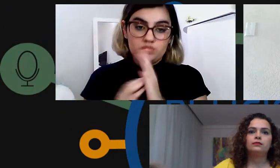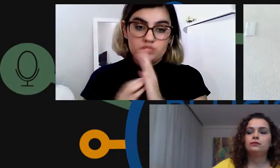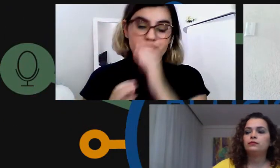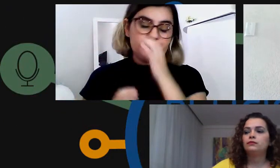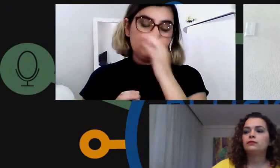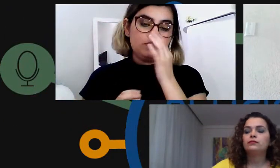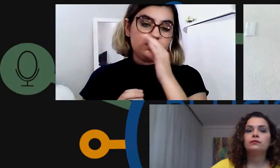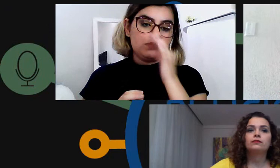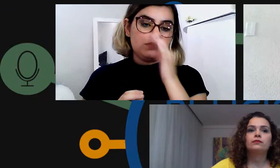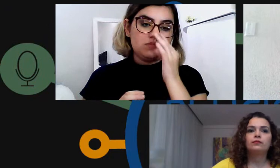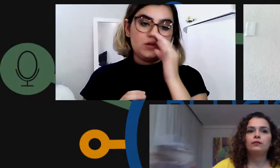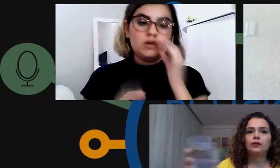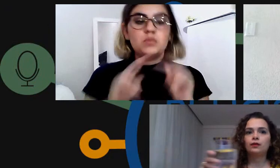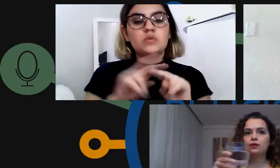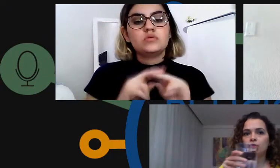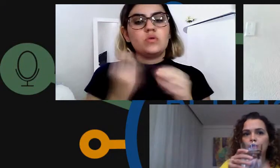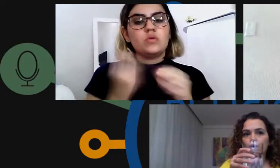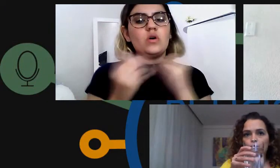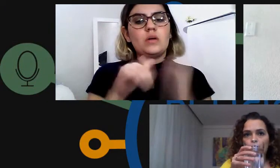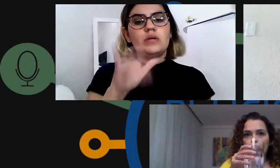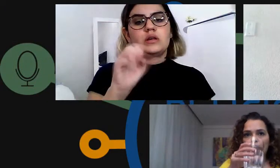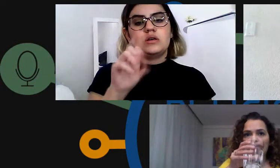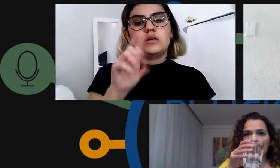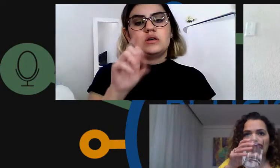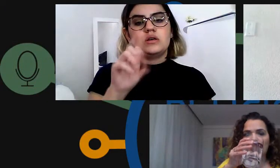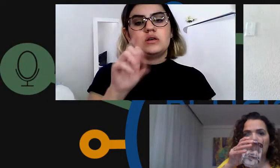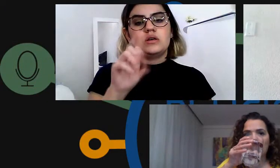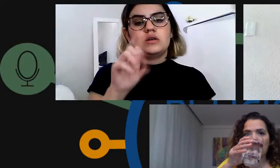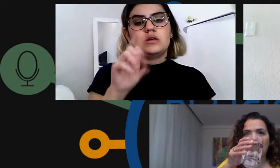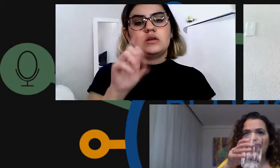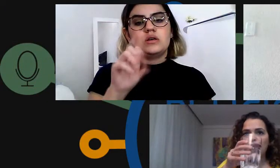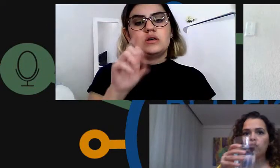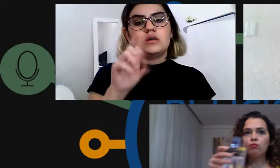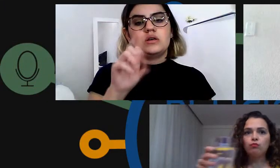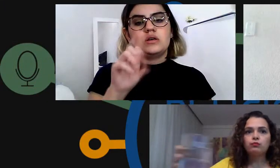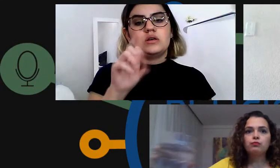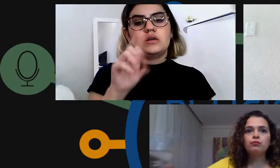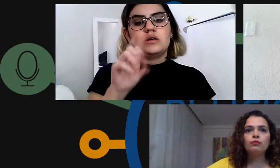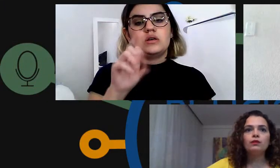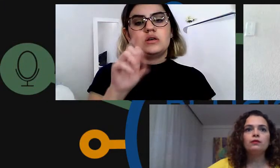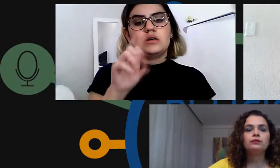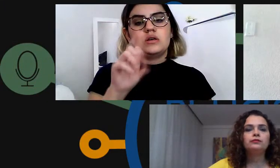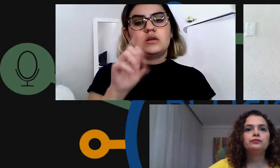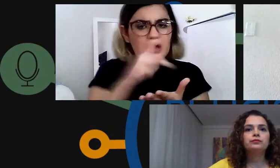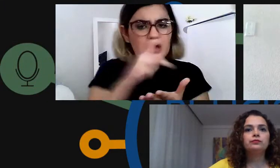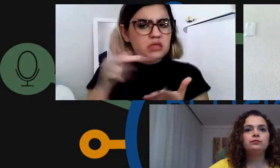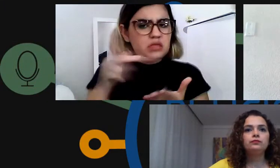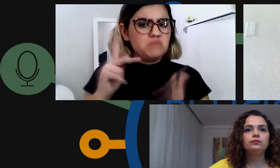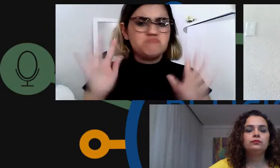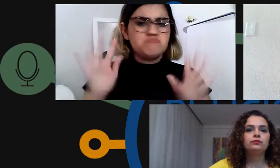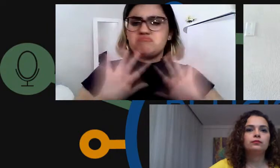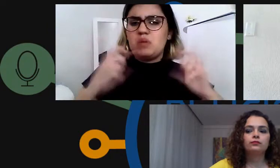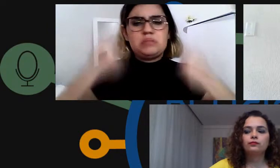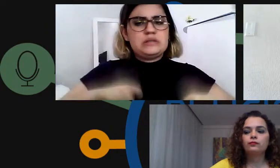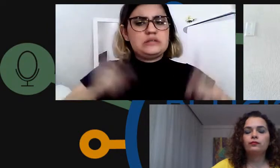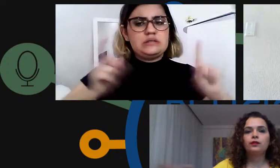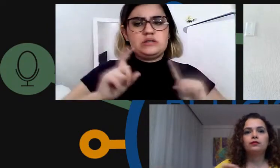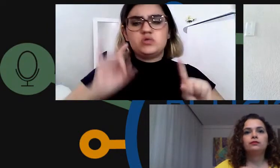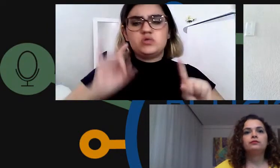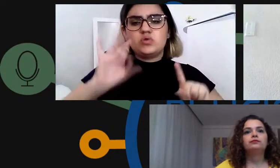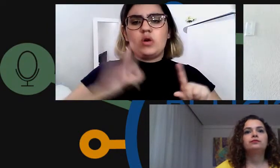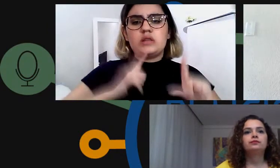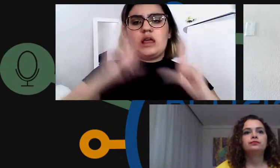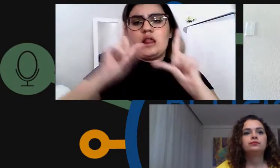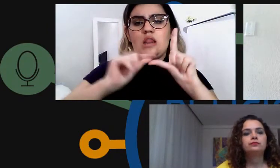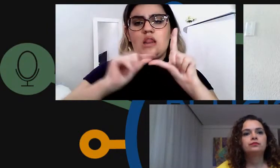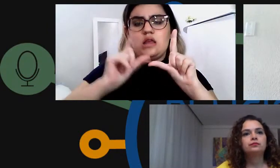YourStream, também não é preciso instalar nenhum aplicativo, basta acessar o link que nós iremos disponibilizar no chat ou no campo